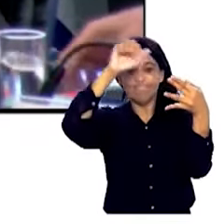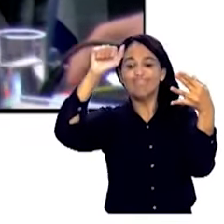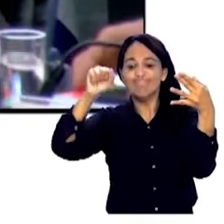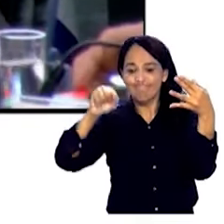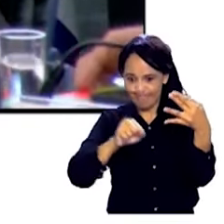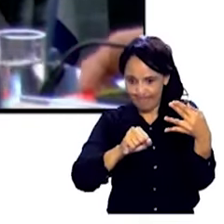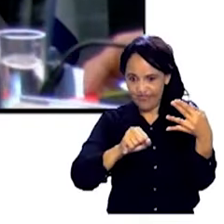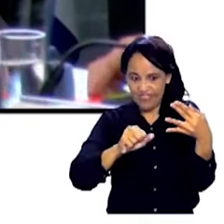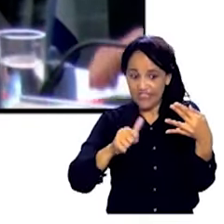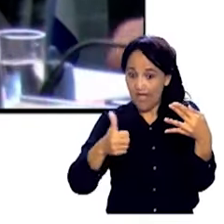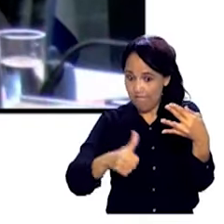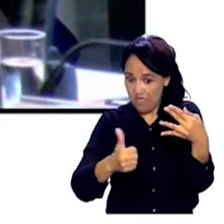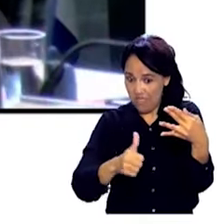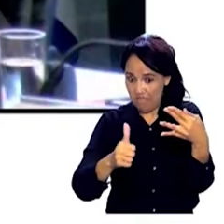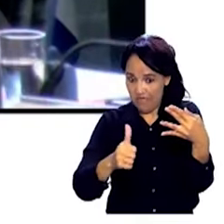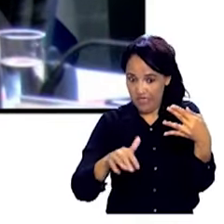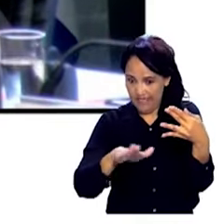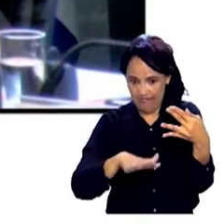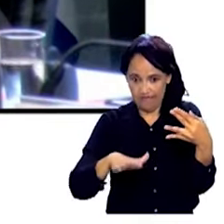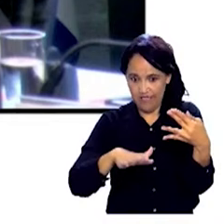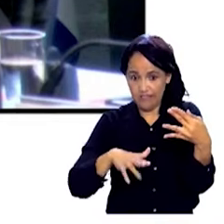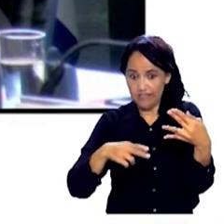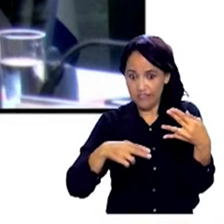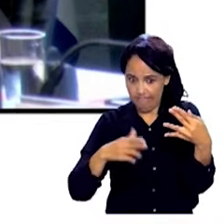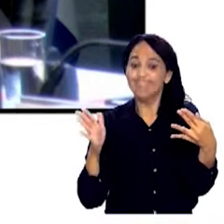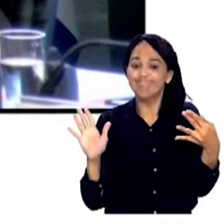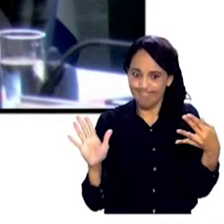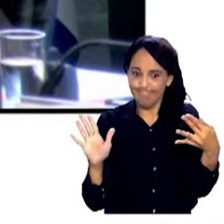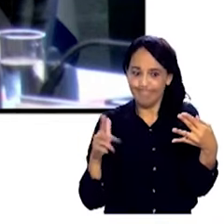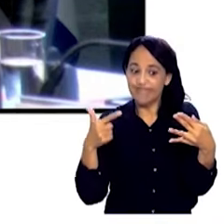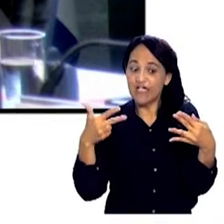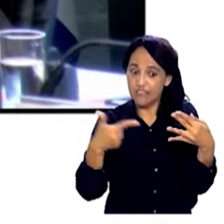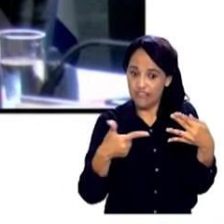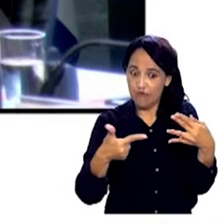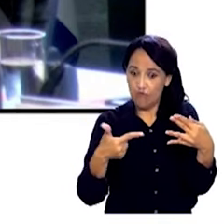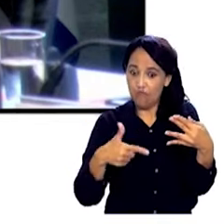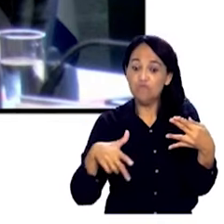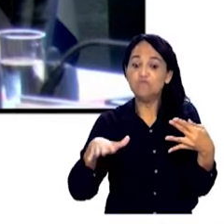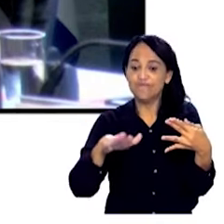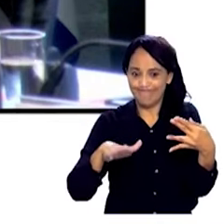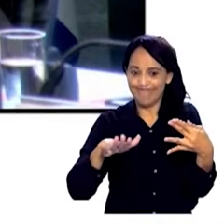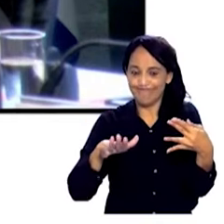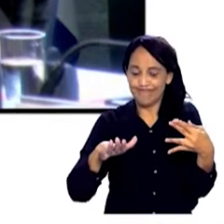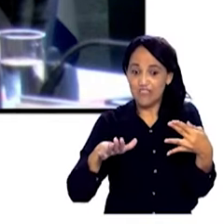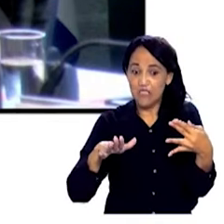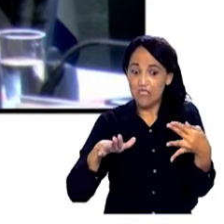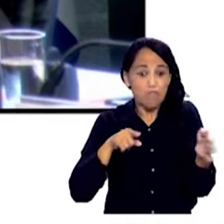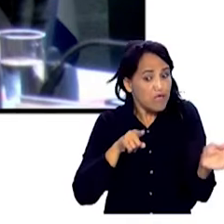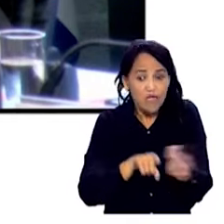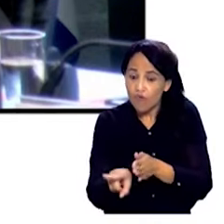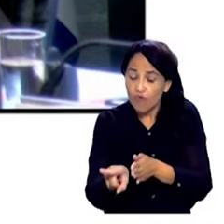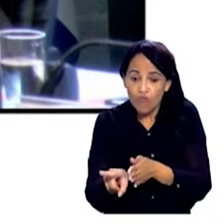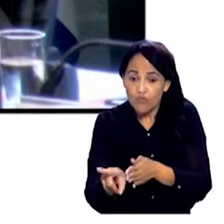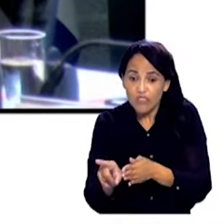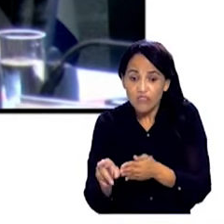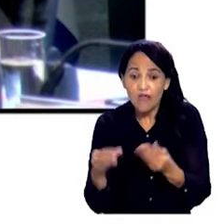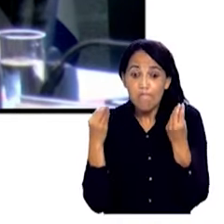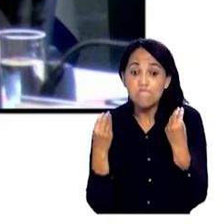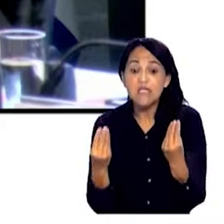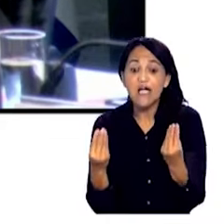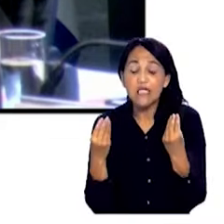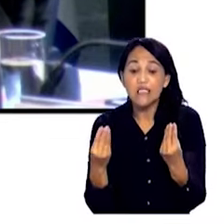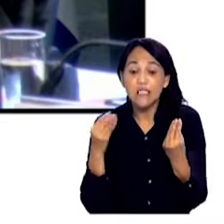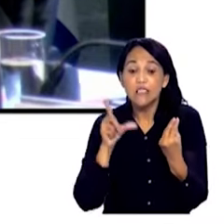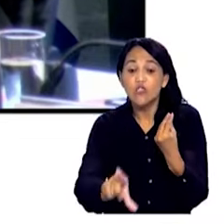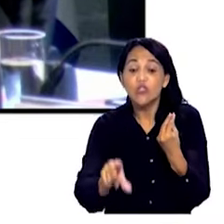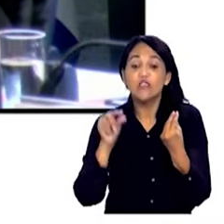Eh temos que ter em conta essas perguntas para falar sobre os eh filtros e